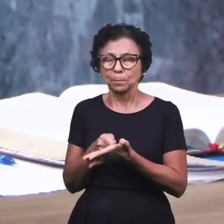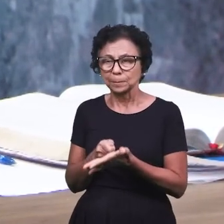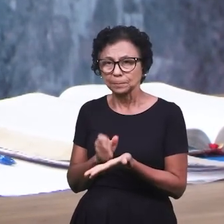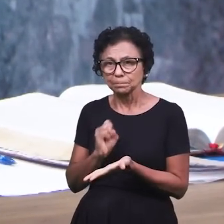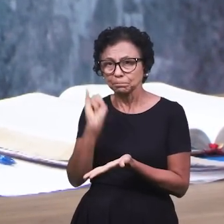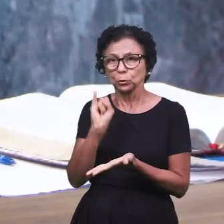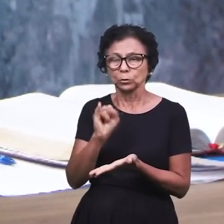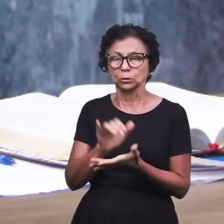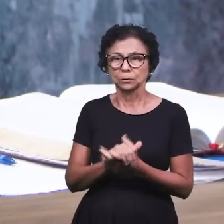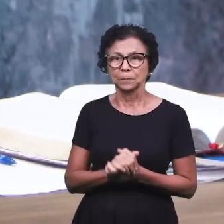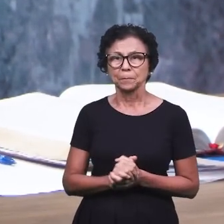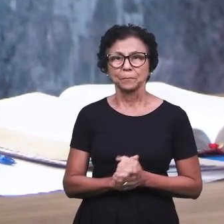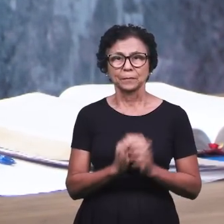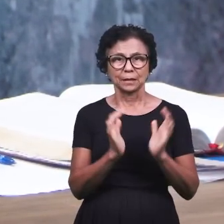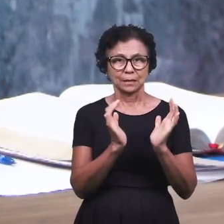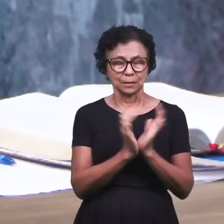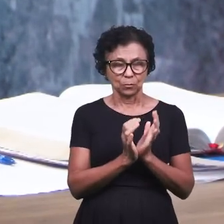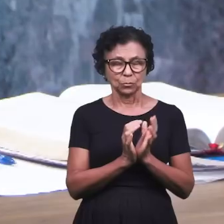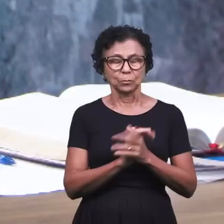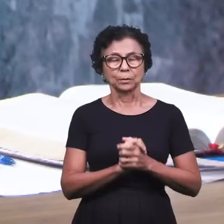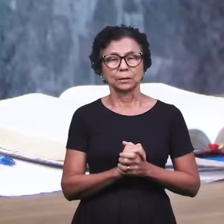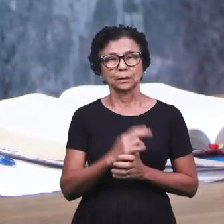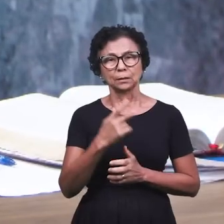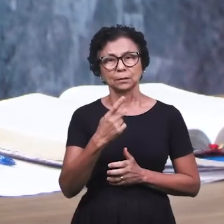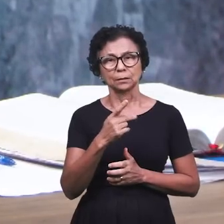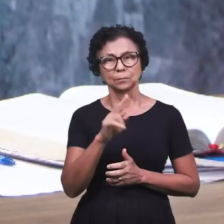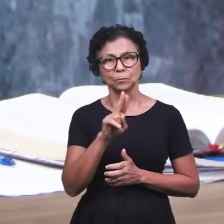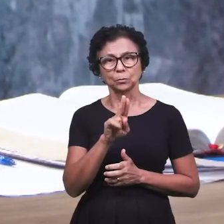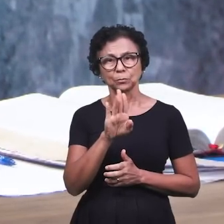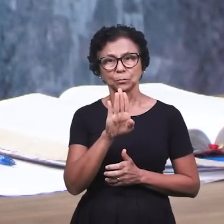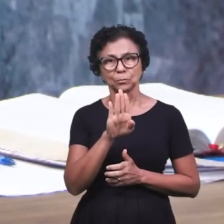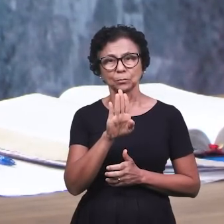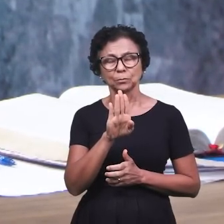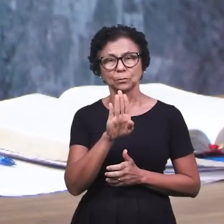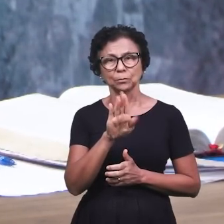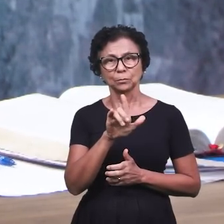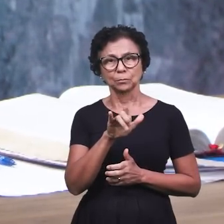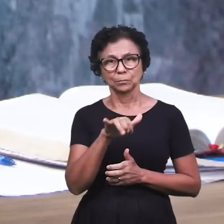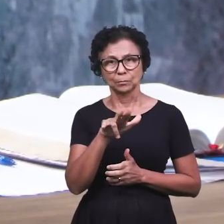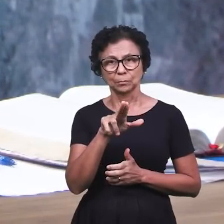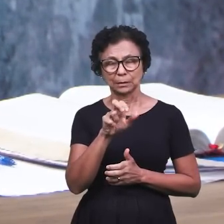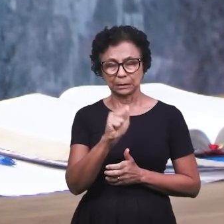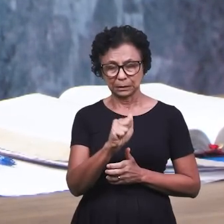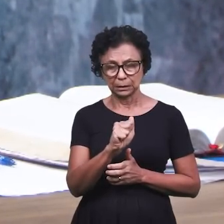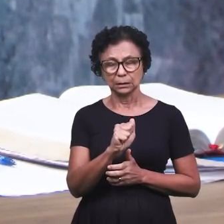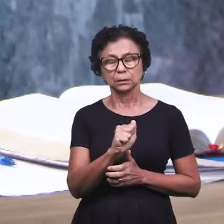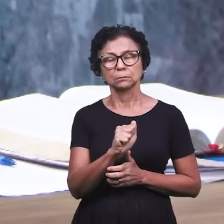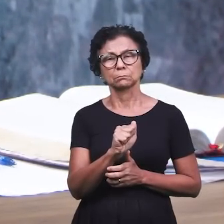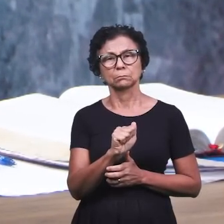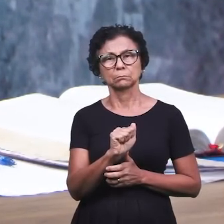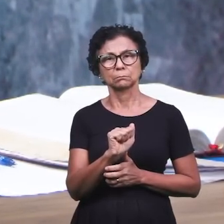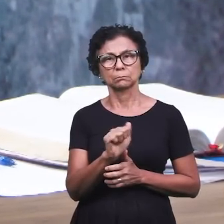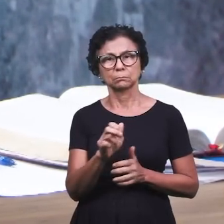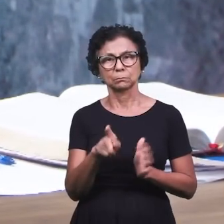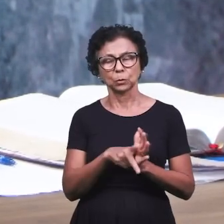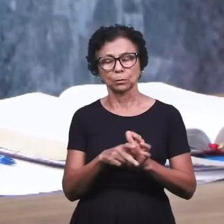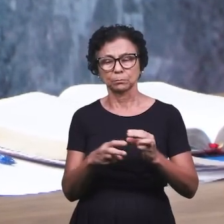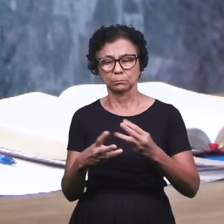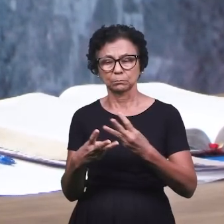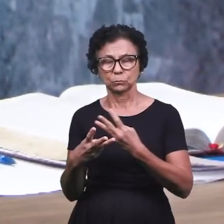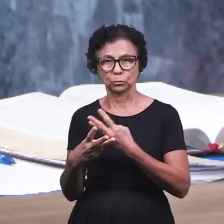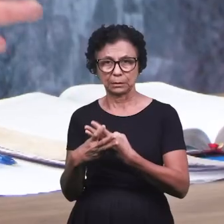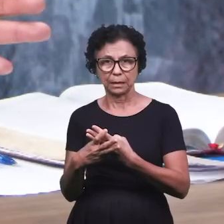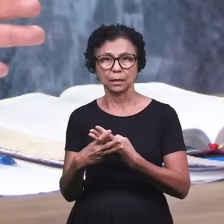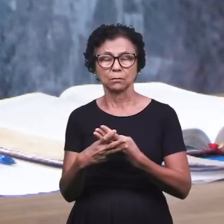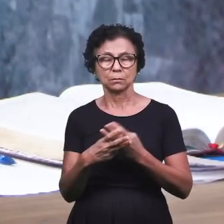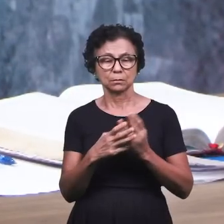os publicanos, por serem judeus, e como nós já dissemos, eles pagavam ao Império Romano para ter essa atividade, eles